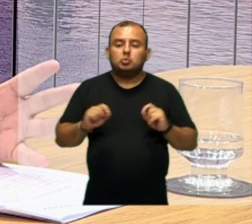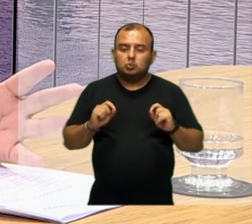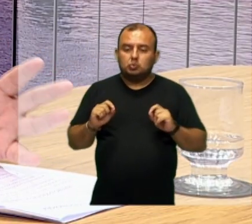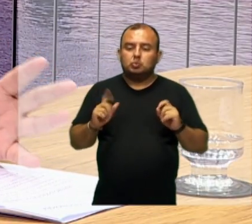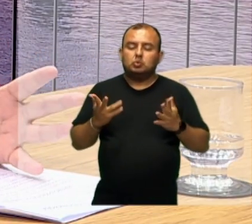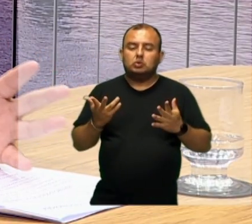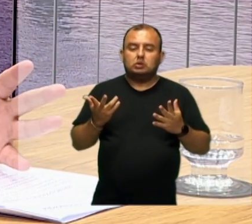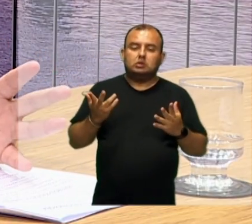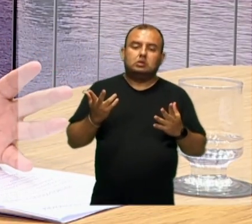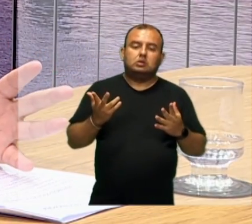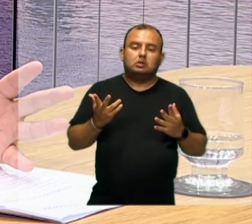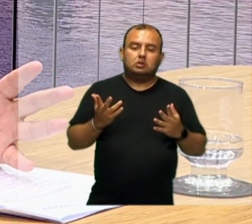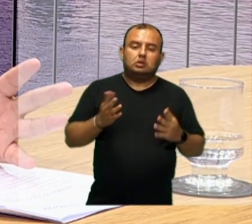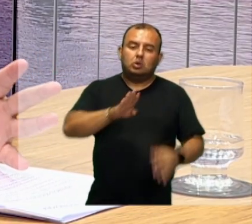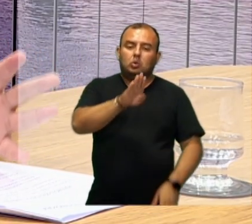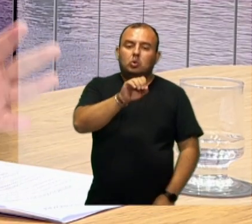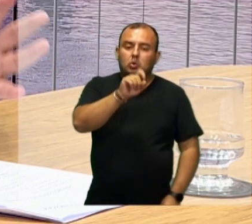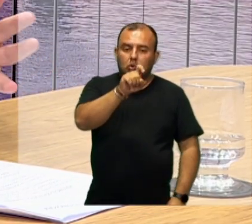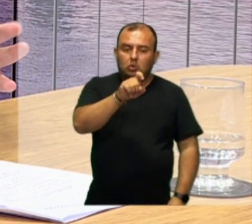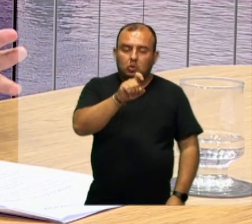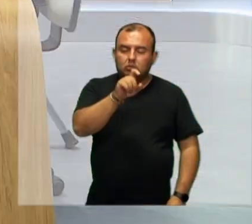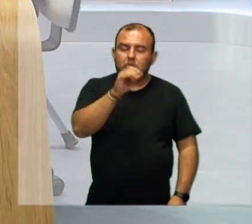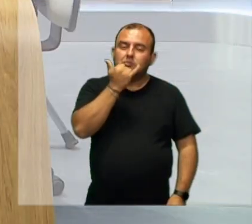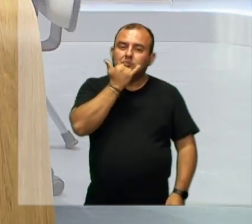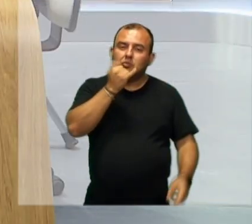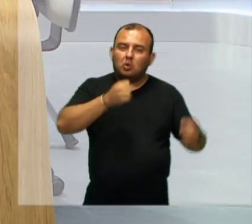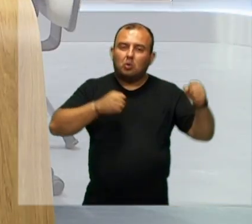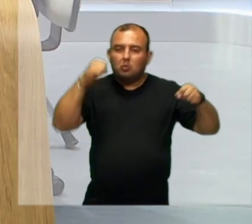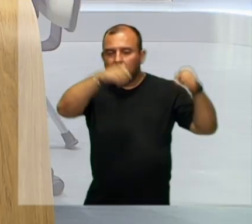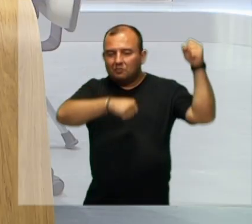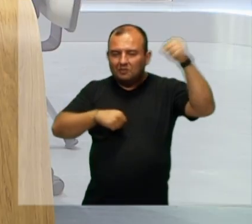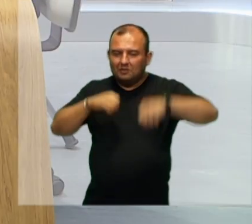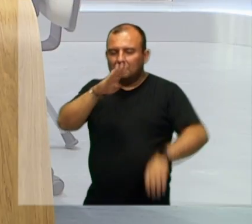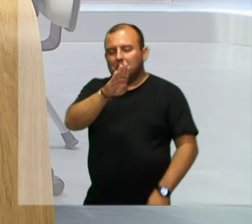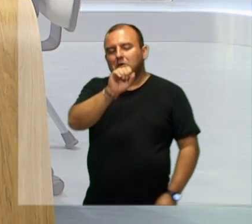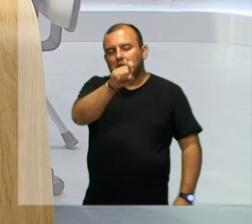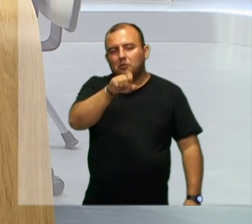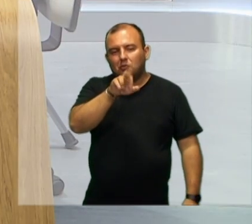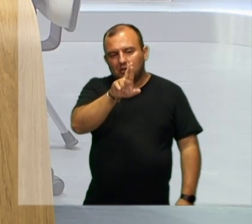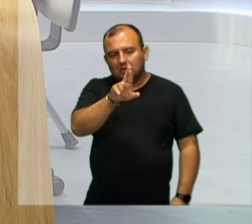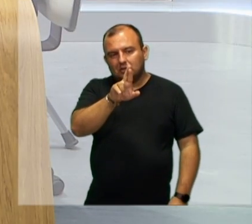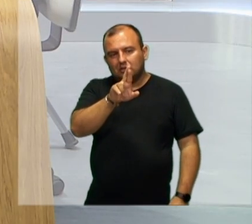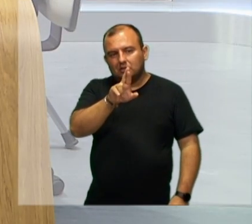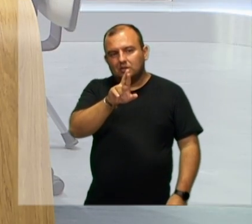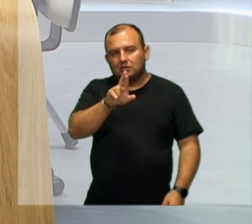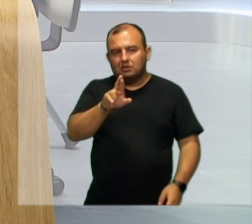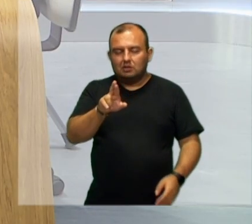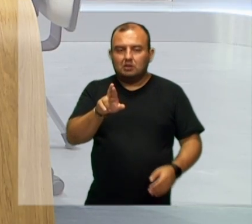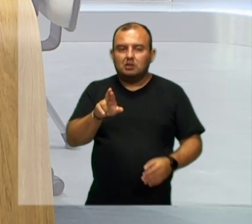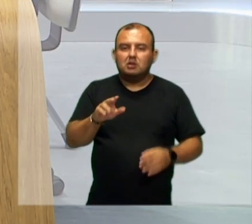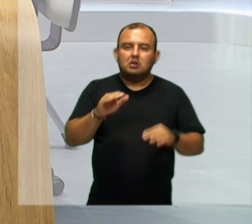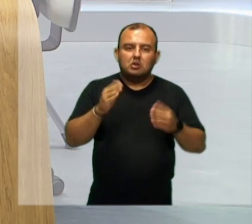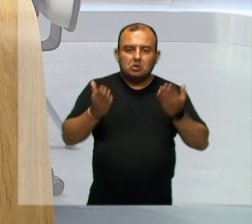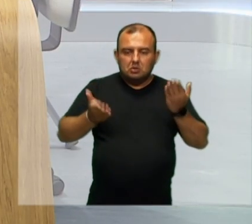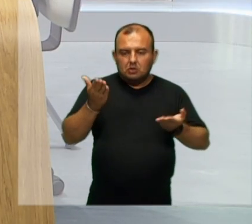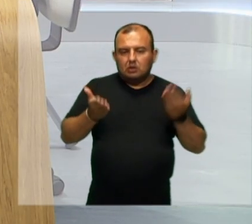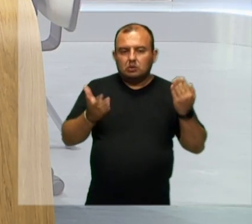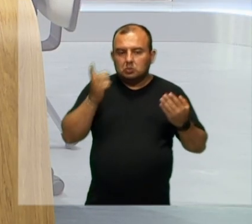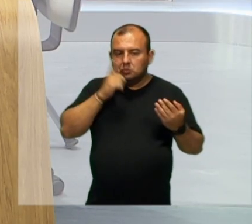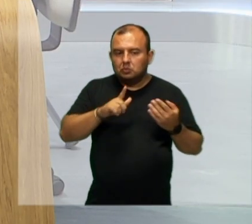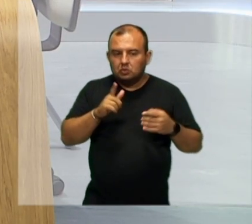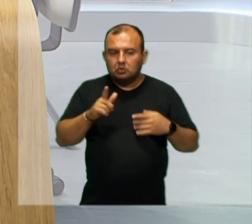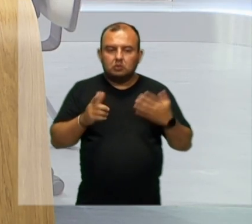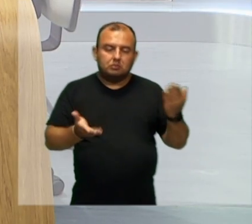por exemplo, do boxe. O boxe, o cara se mantém ali no limiar do peso, limiar sim. do peso para poder